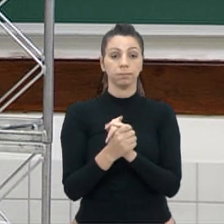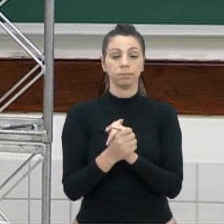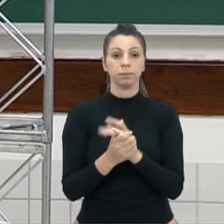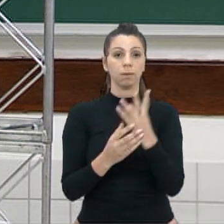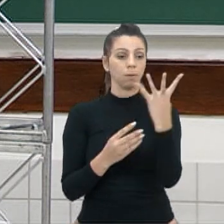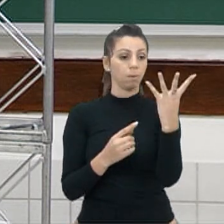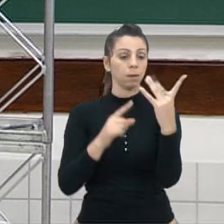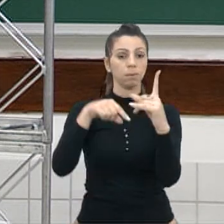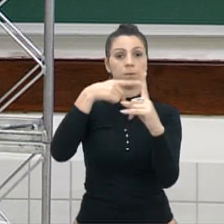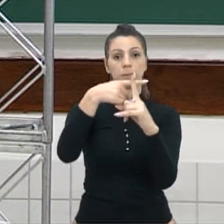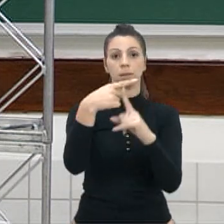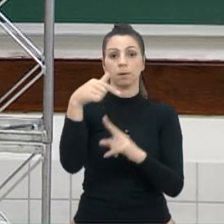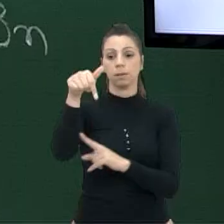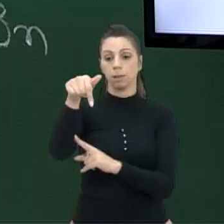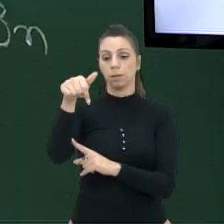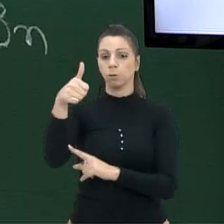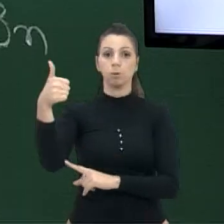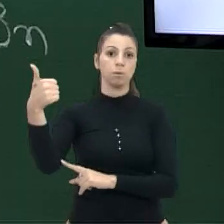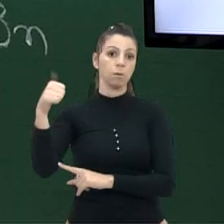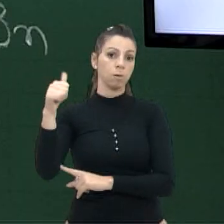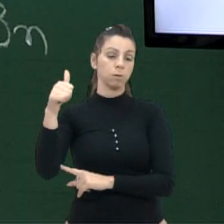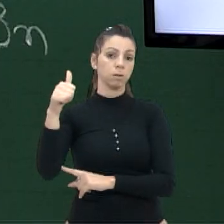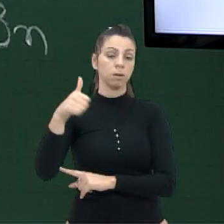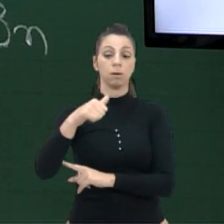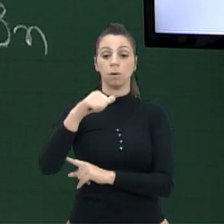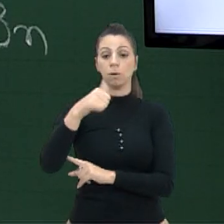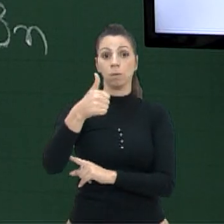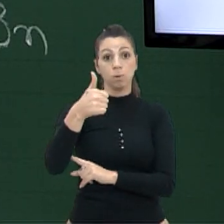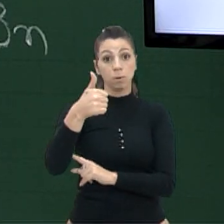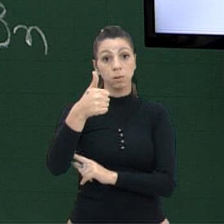7 é 11. E 11 menos 24.